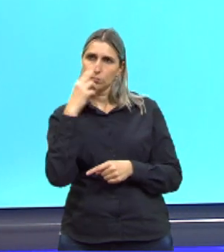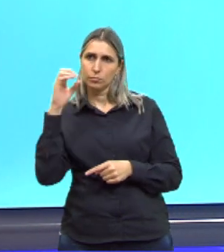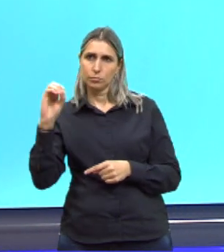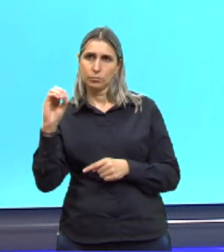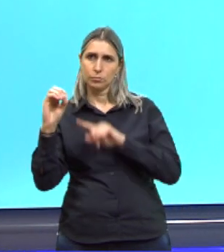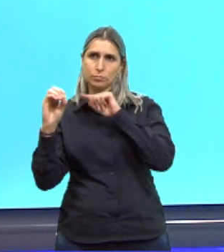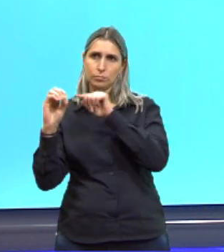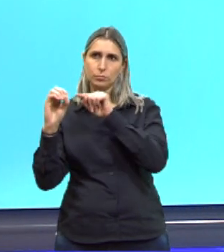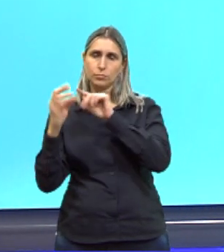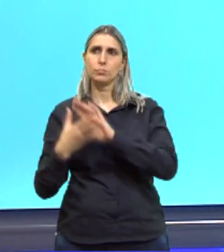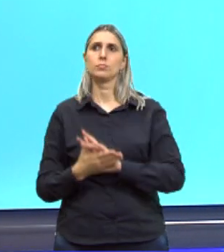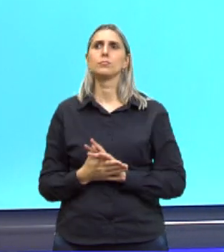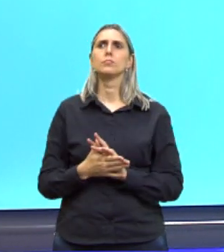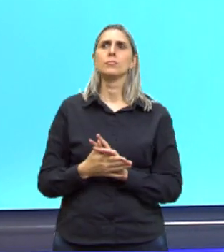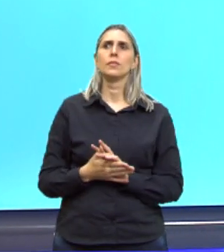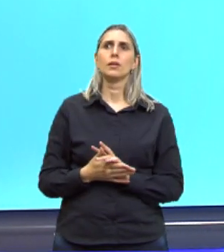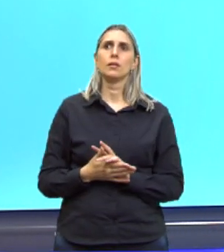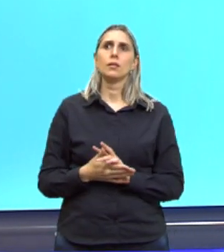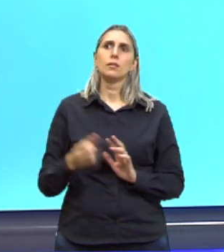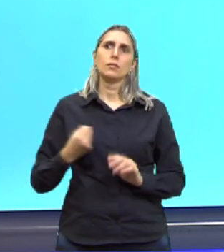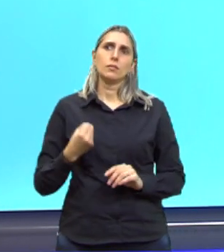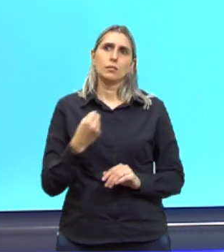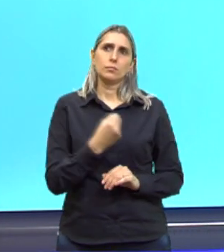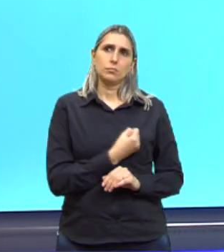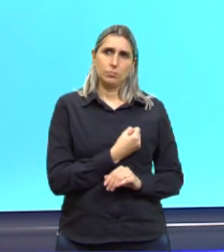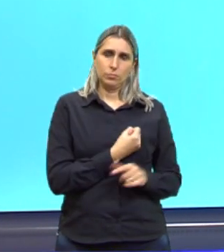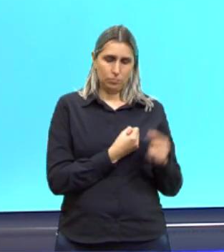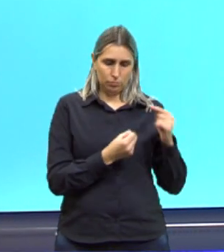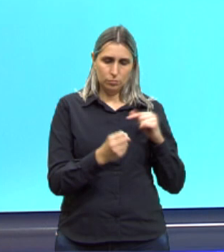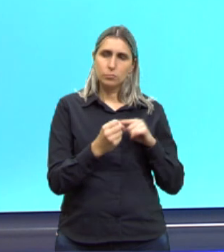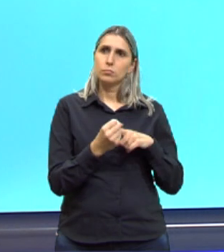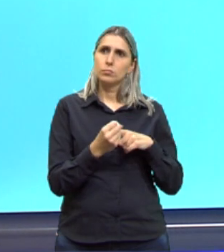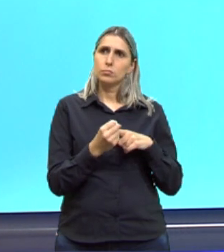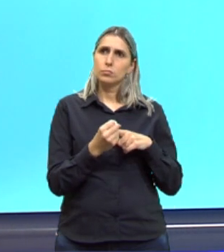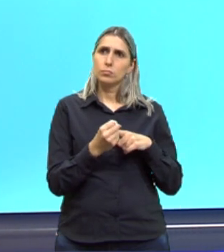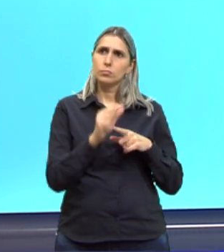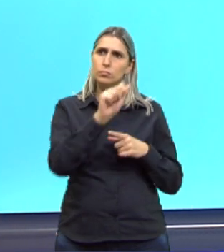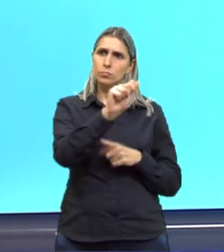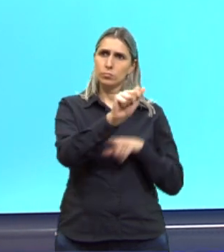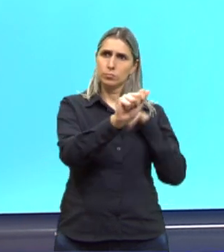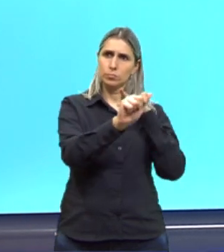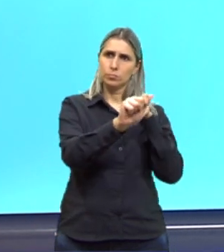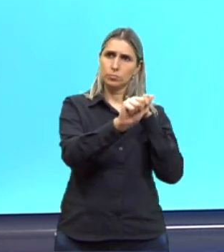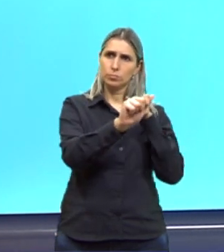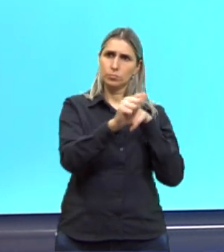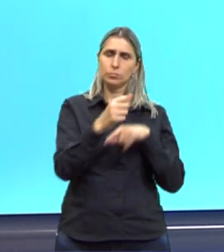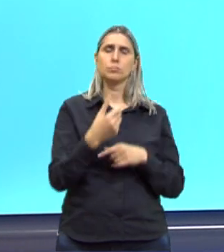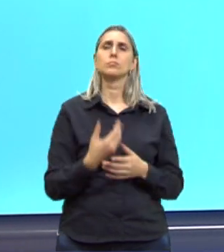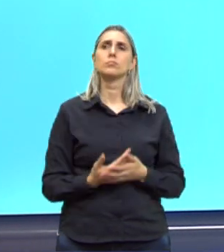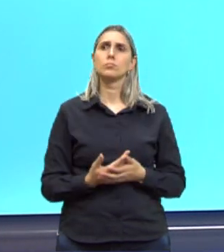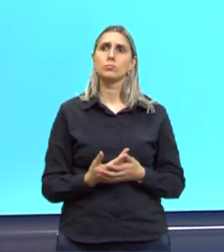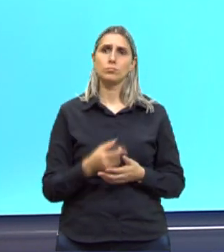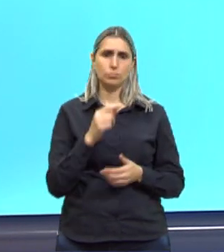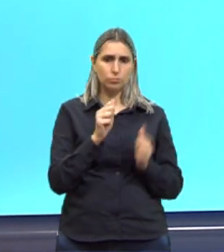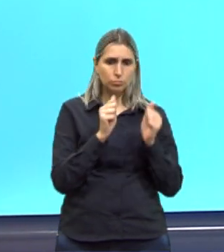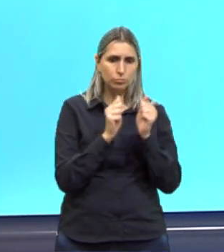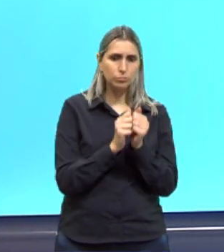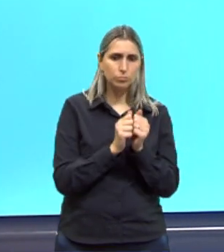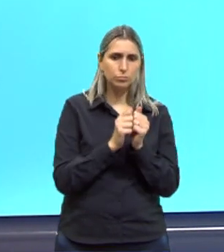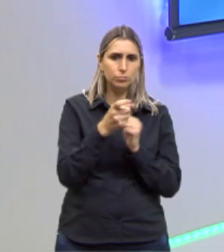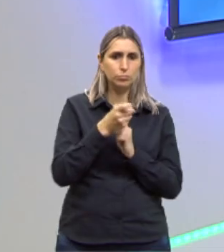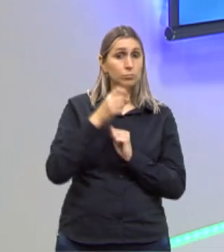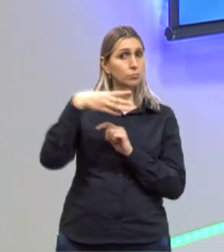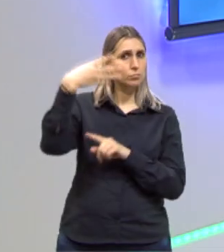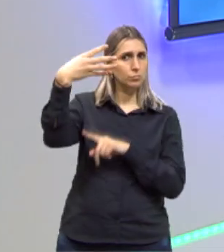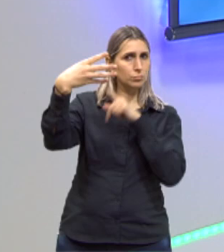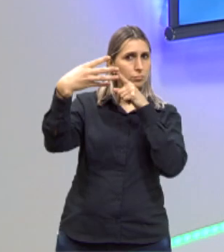zero. Quem é o coeficiente? O coeficiente a. O coeficiente a é aquele que acompanha o x